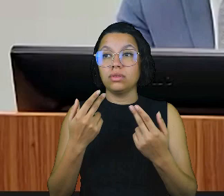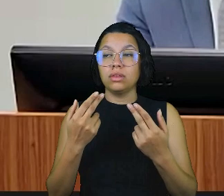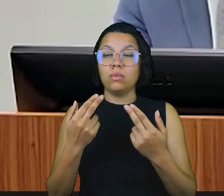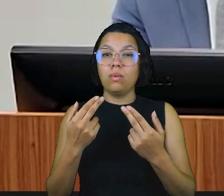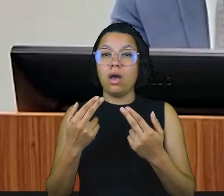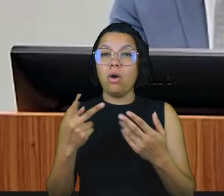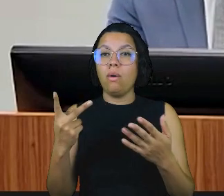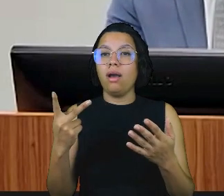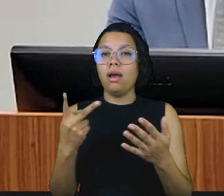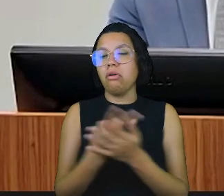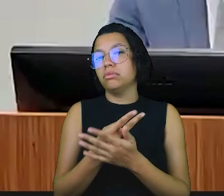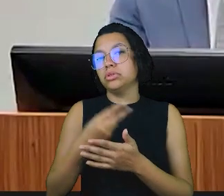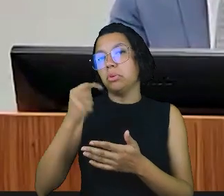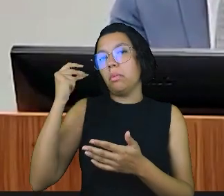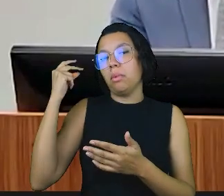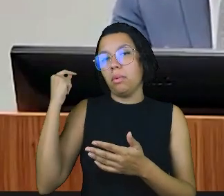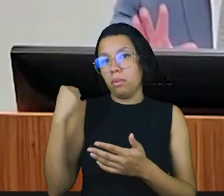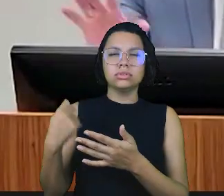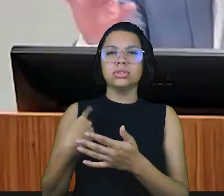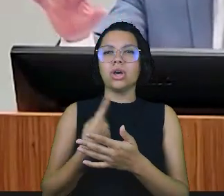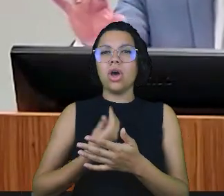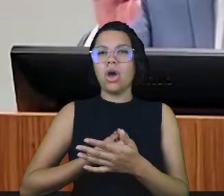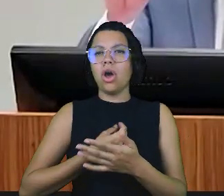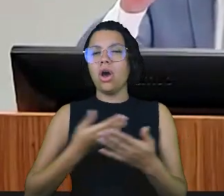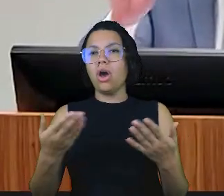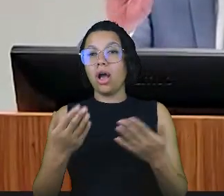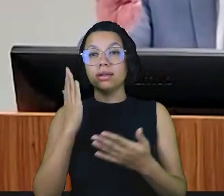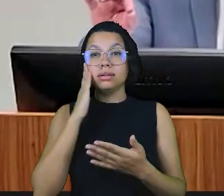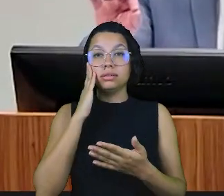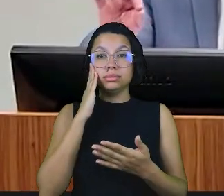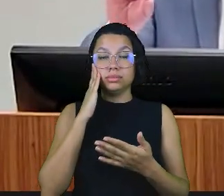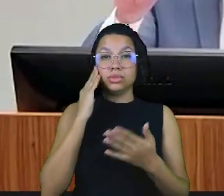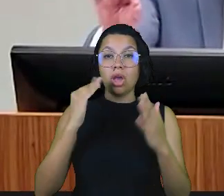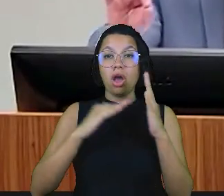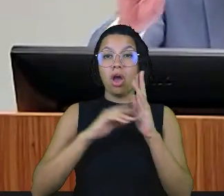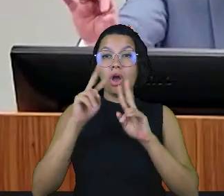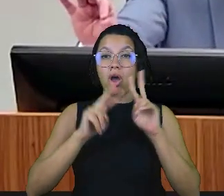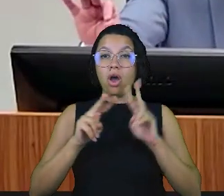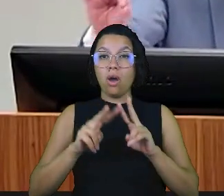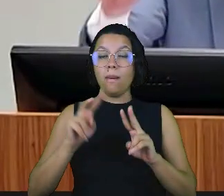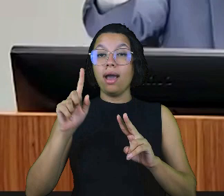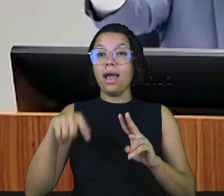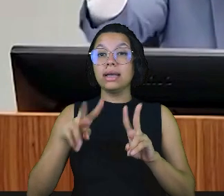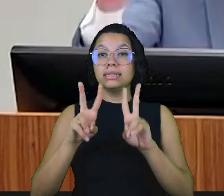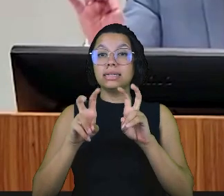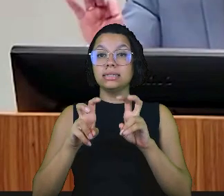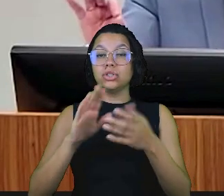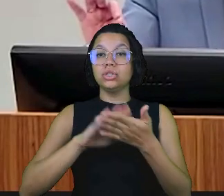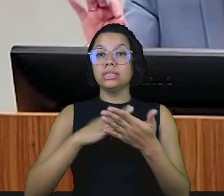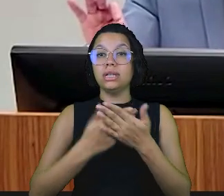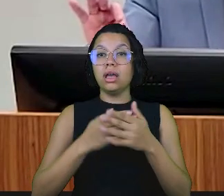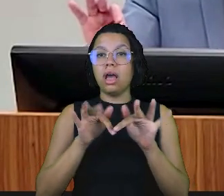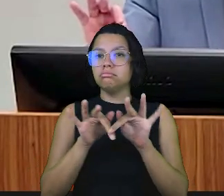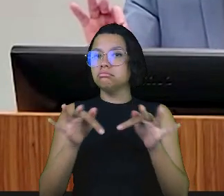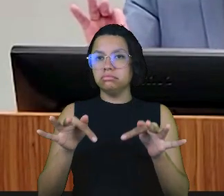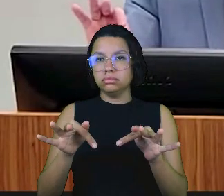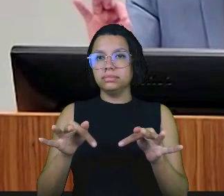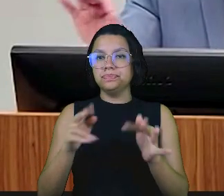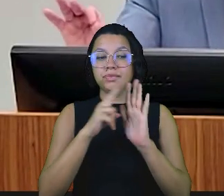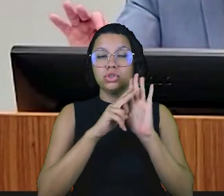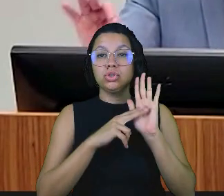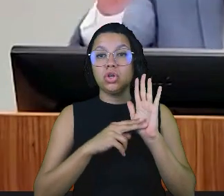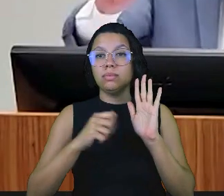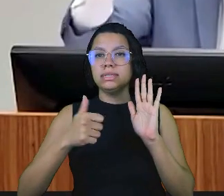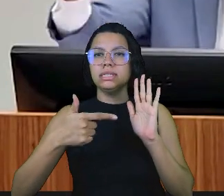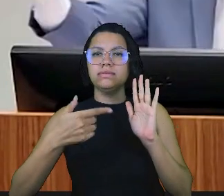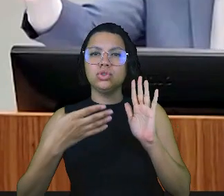vivemos hoje, nós sabemos que, em última análise, essa questão de interpretação pura de norma, 124, para em pé sozinho